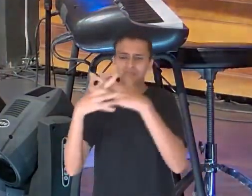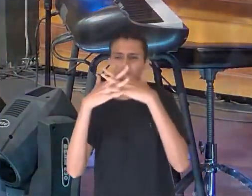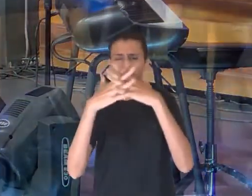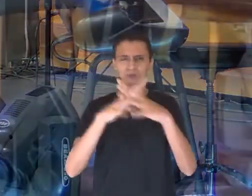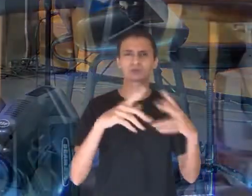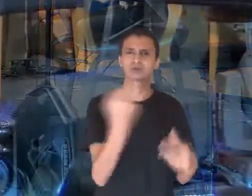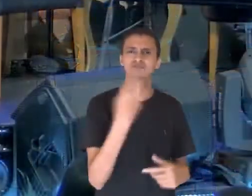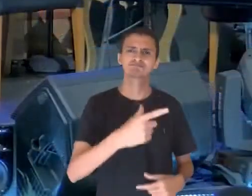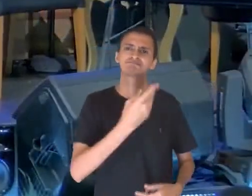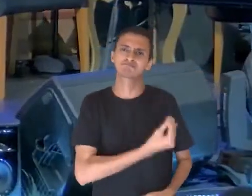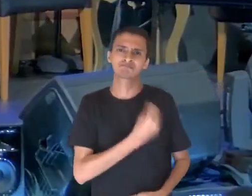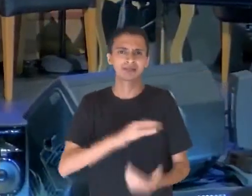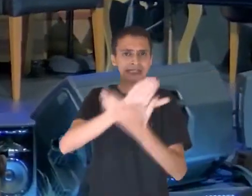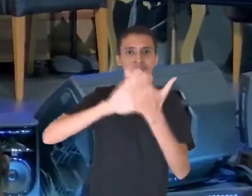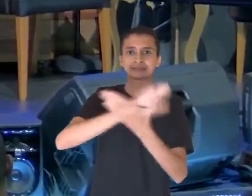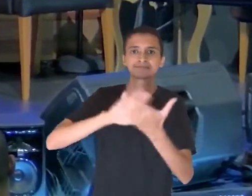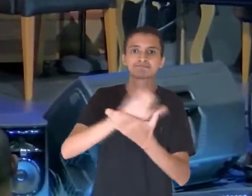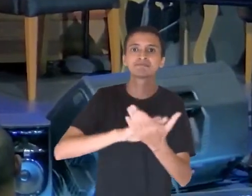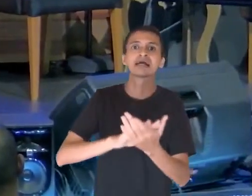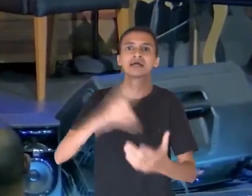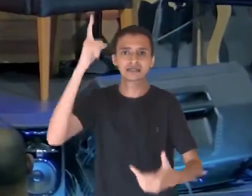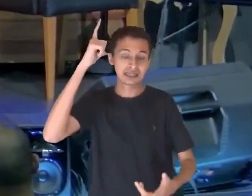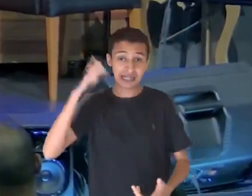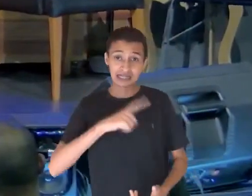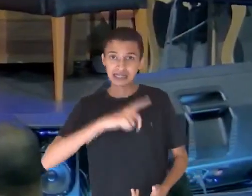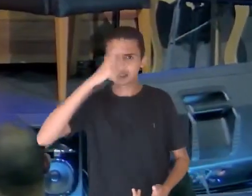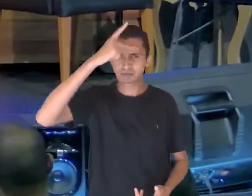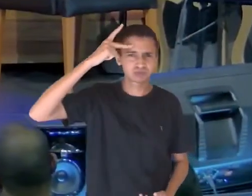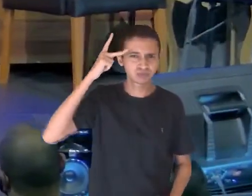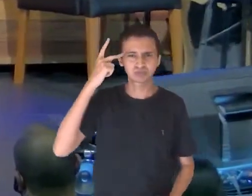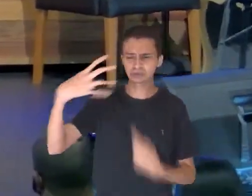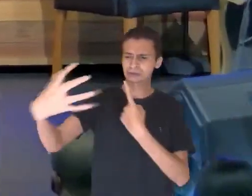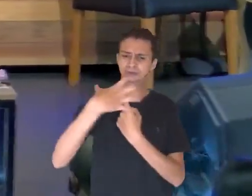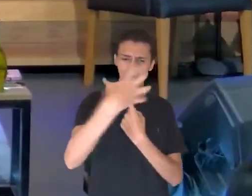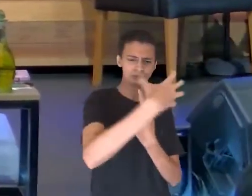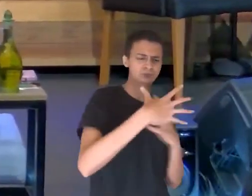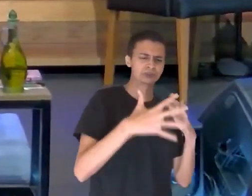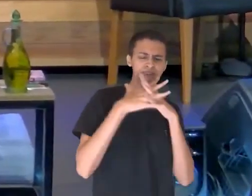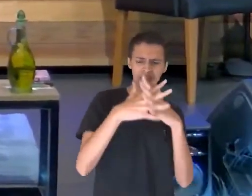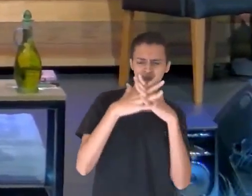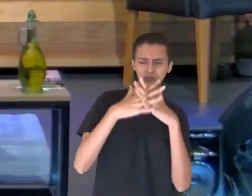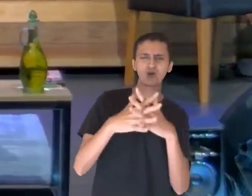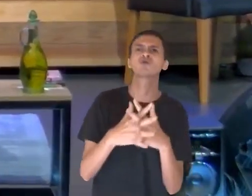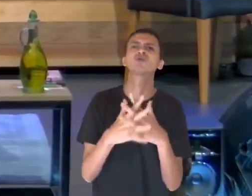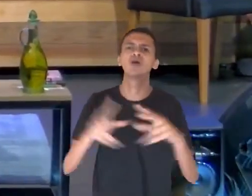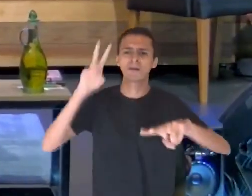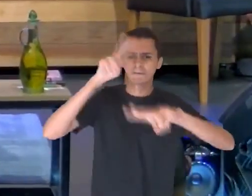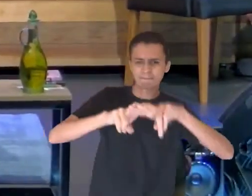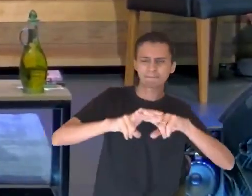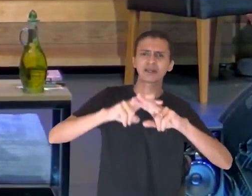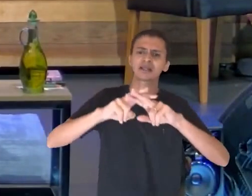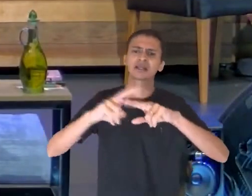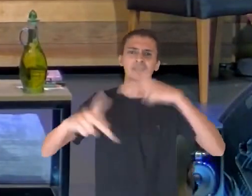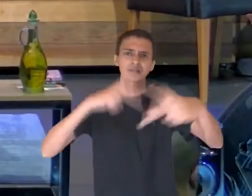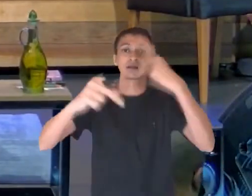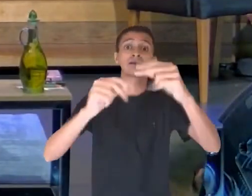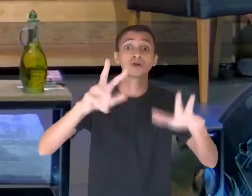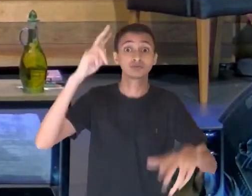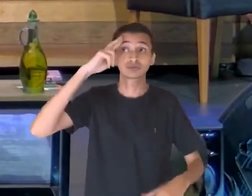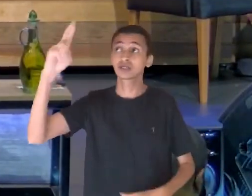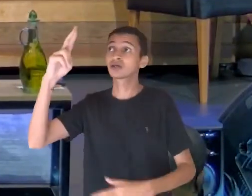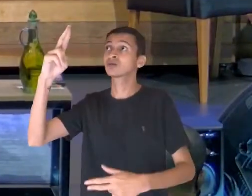não seremos enrolados por aqueles que trancam lugares de herança. O Senhor nos deu um sinal. O